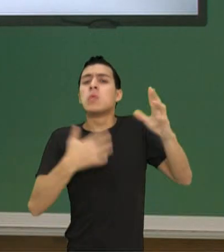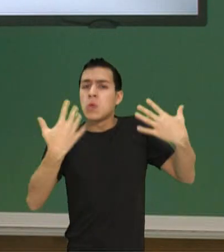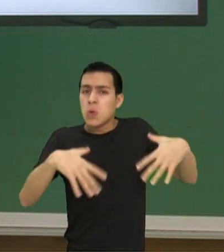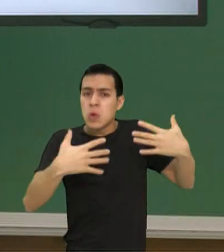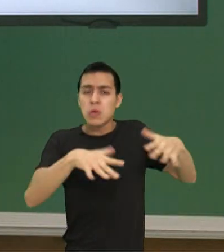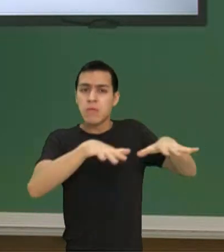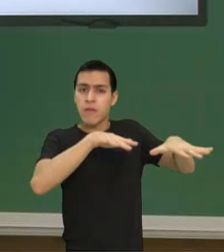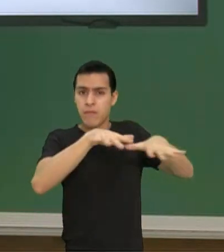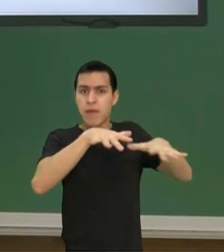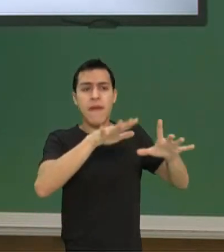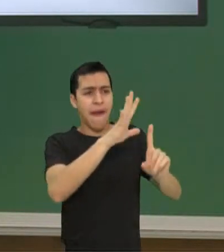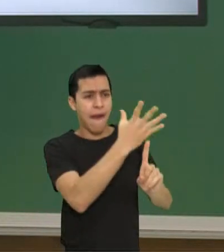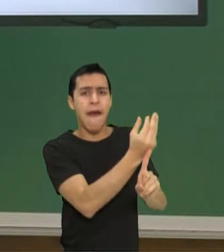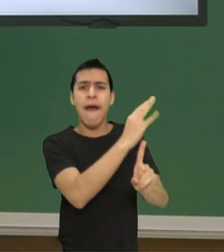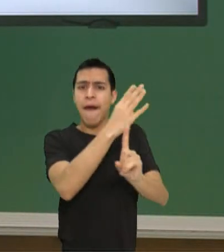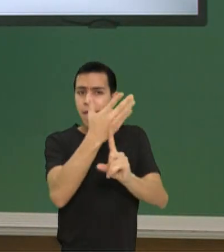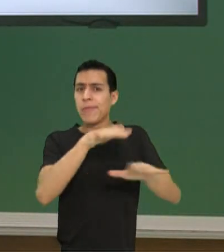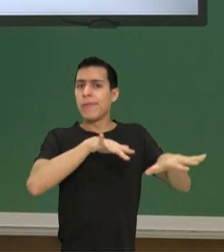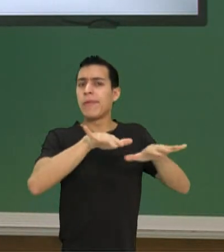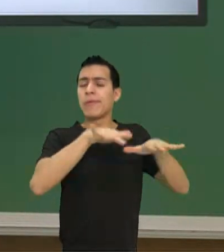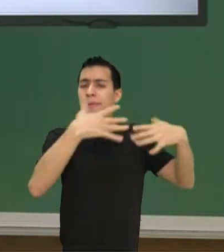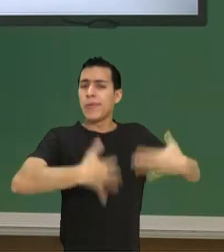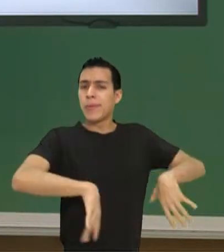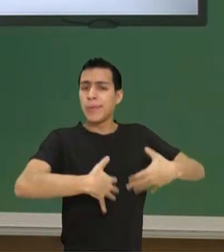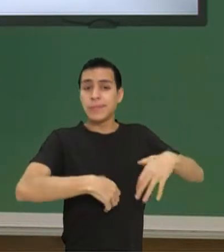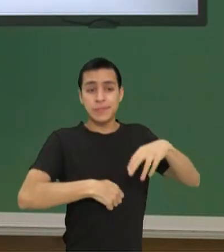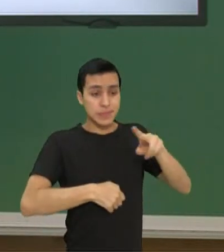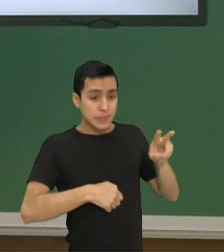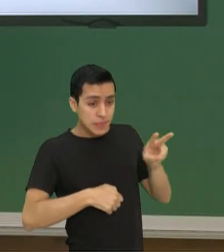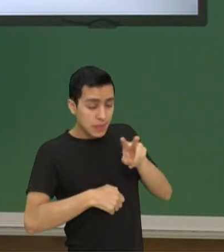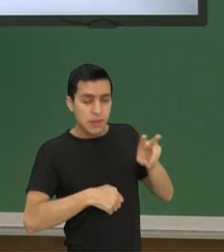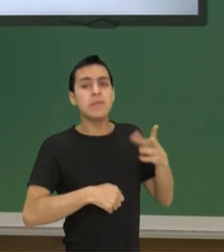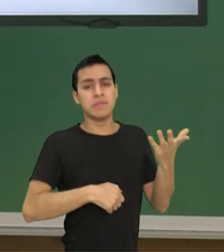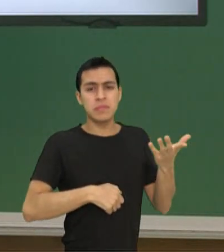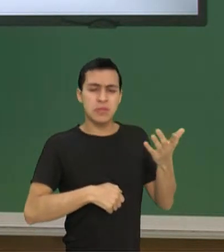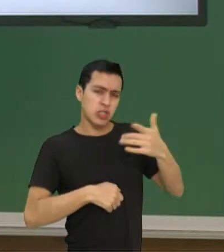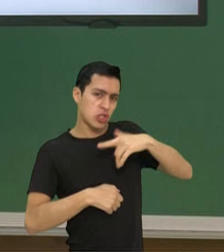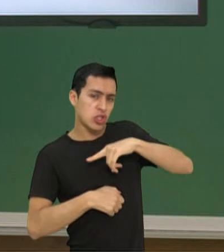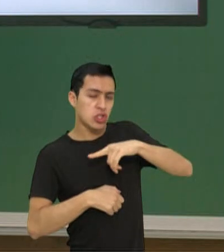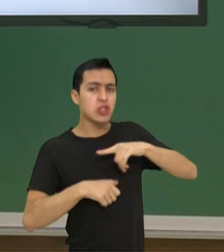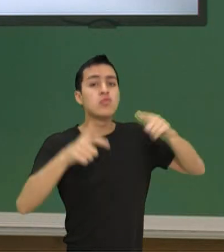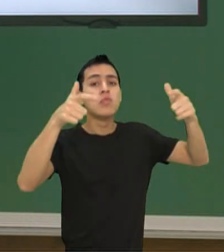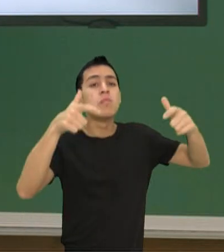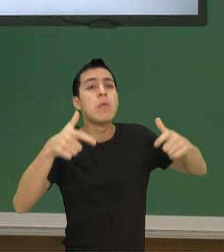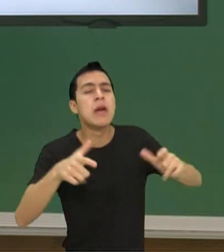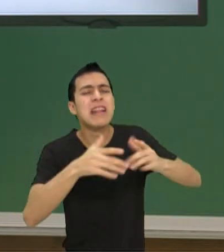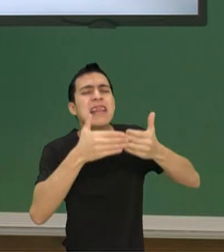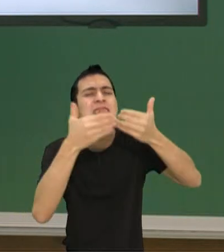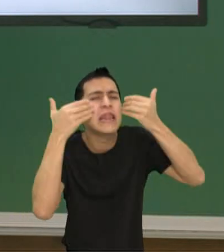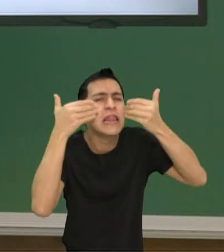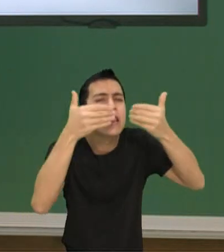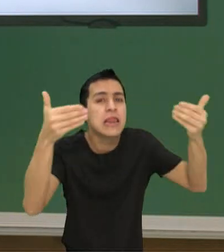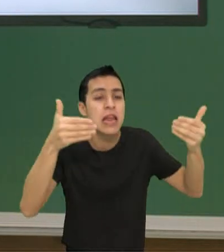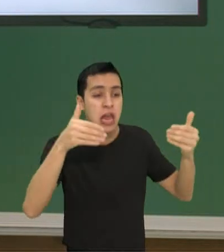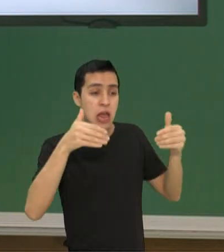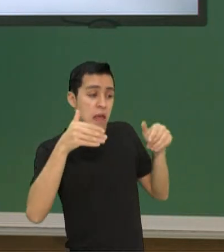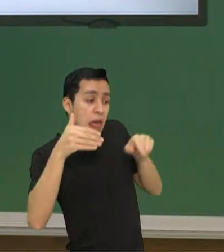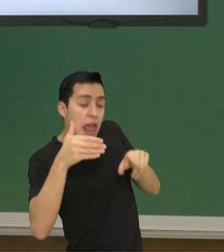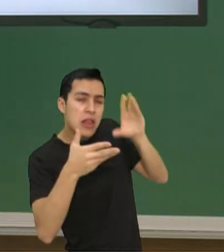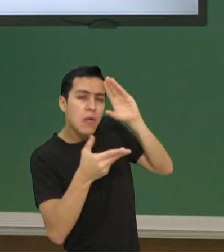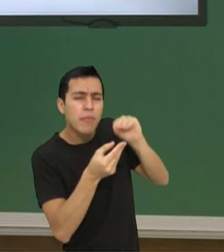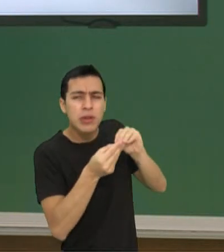desse movimento. E aí que eles, nos espaços públicos, faziam a construção do que eles entendiam